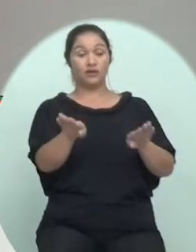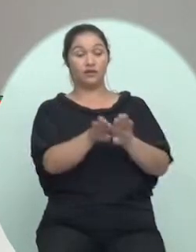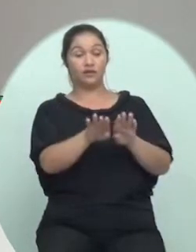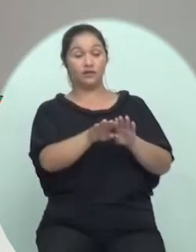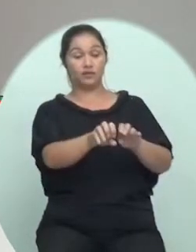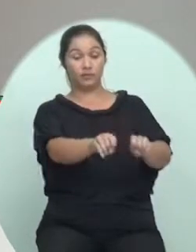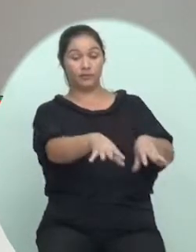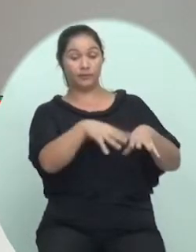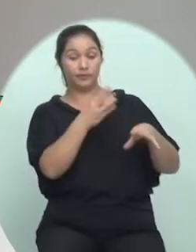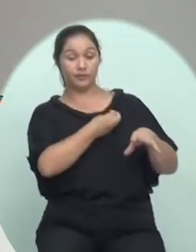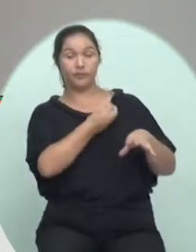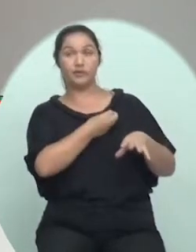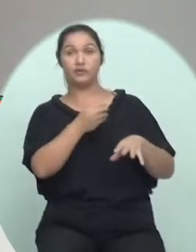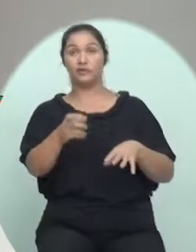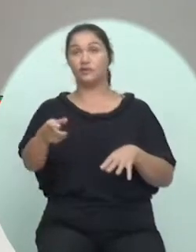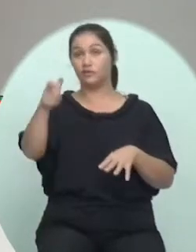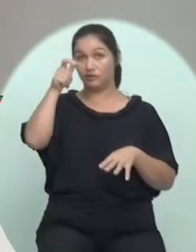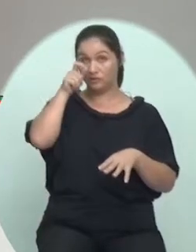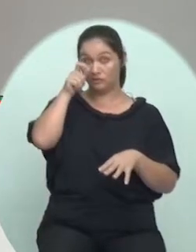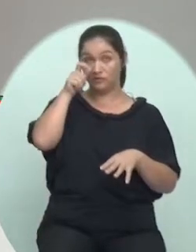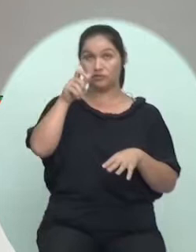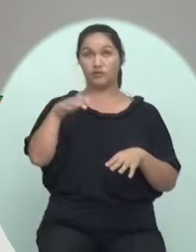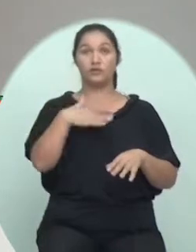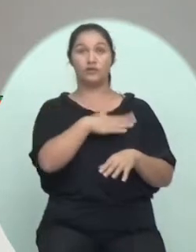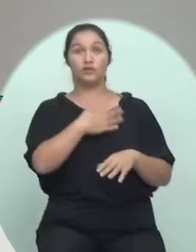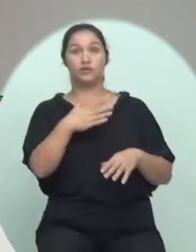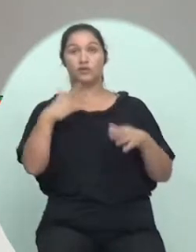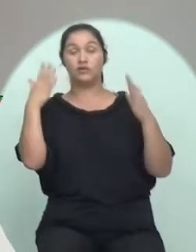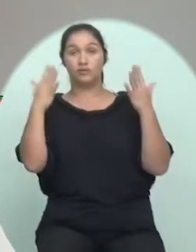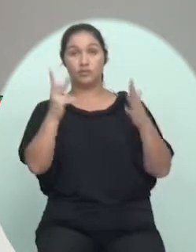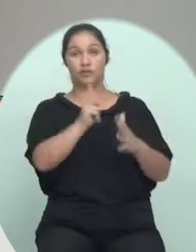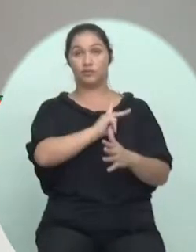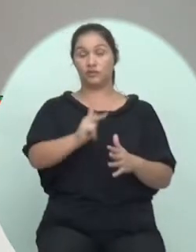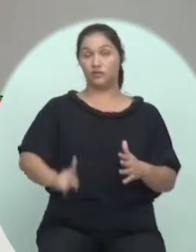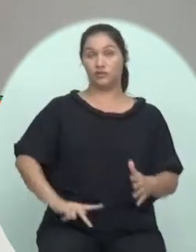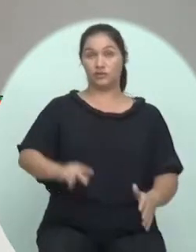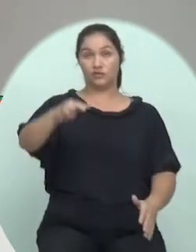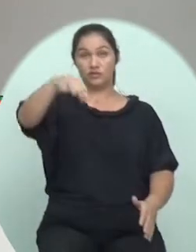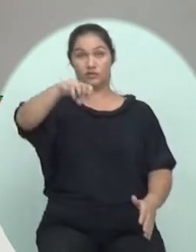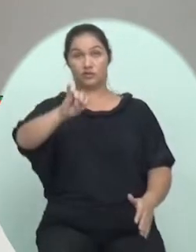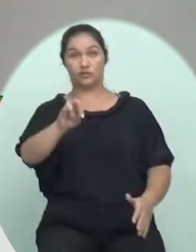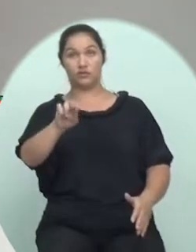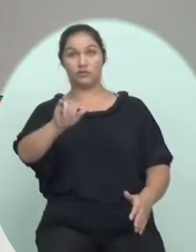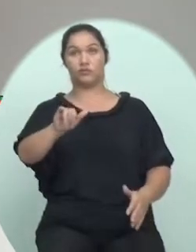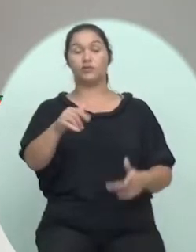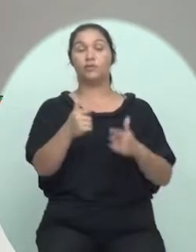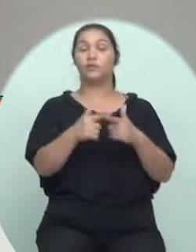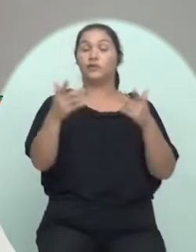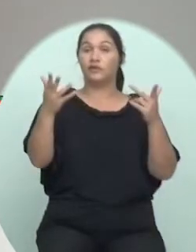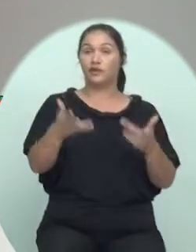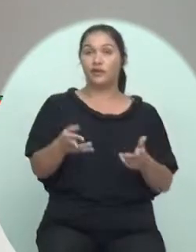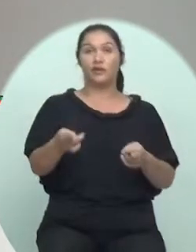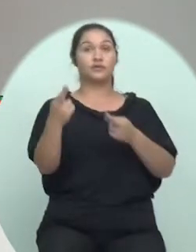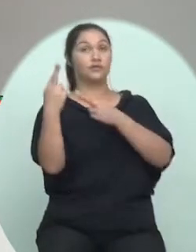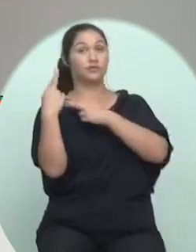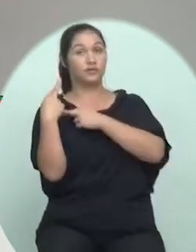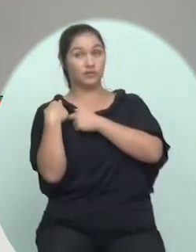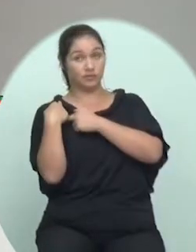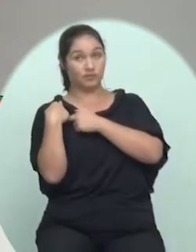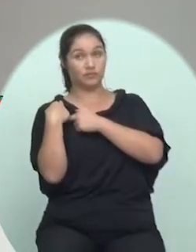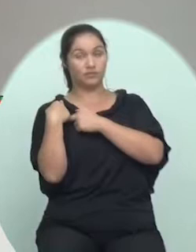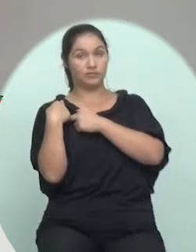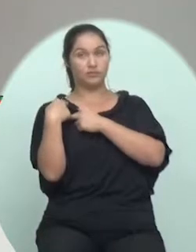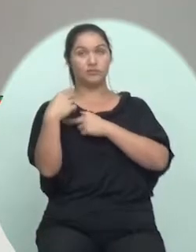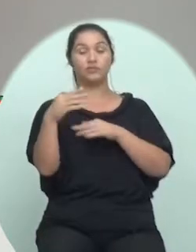de parabenizar ao presidente Miriam Agostinho, nosso vereador, por este cargo, por essa responsabilidade, e toda a